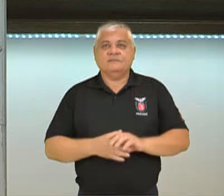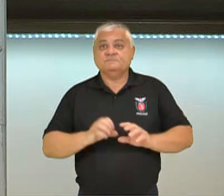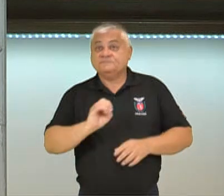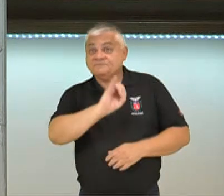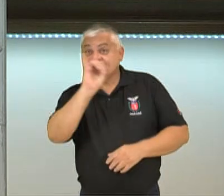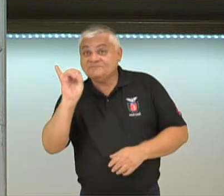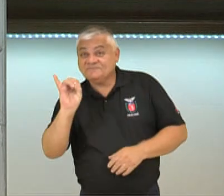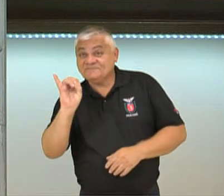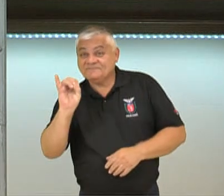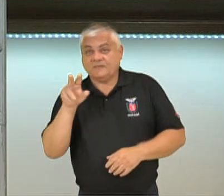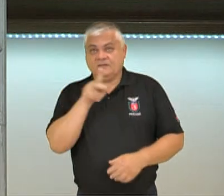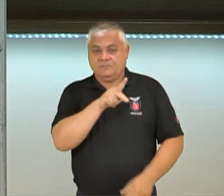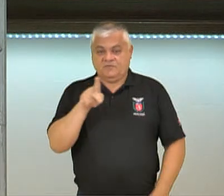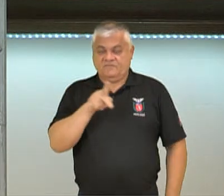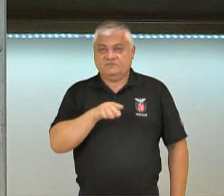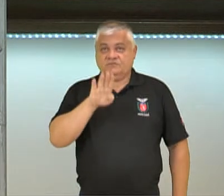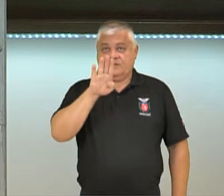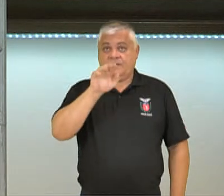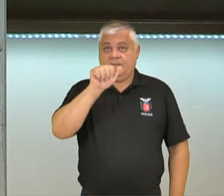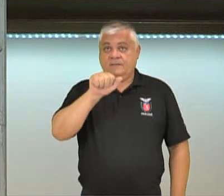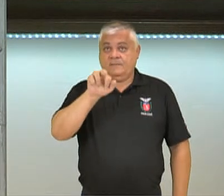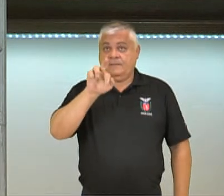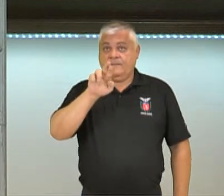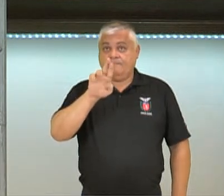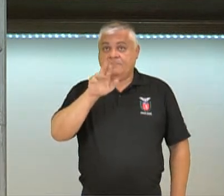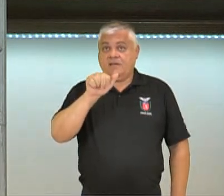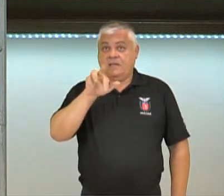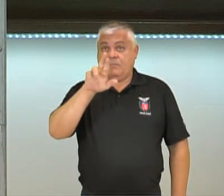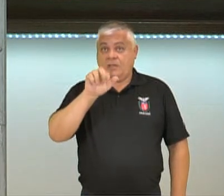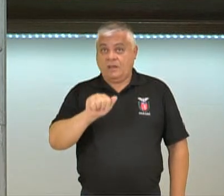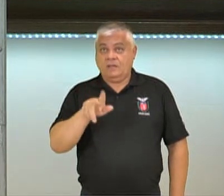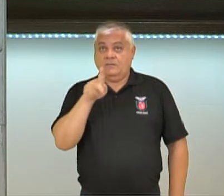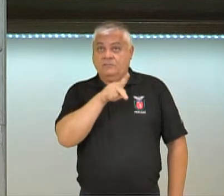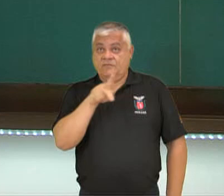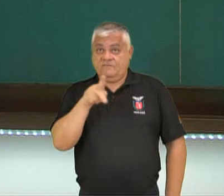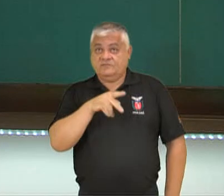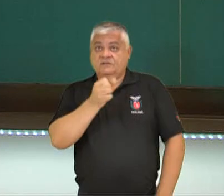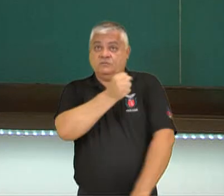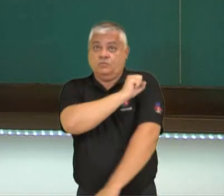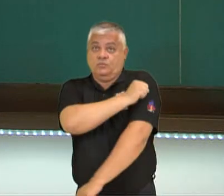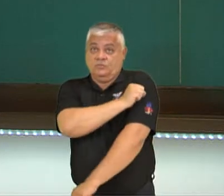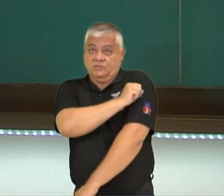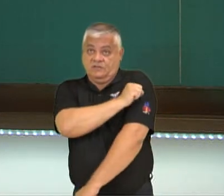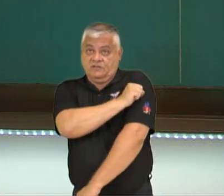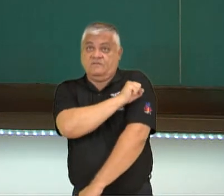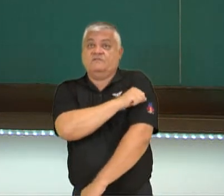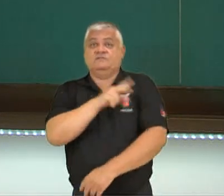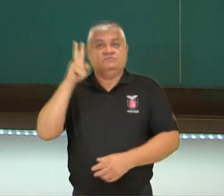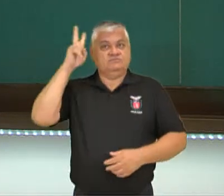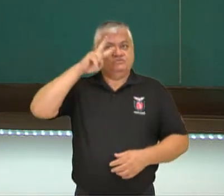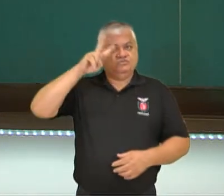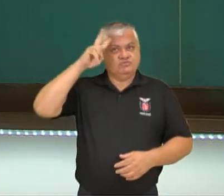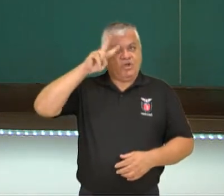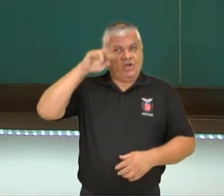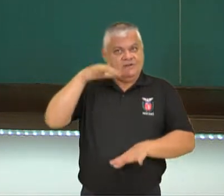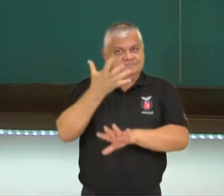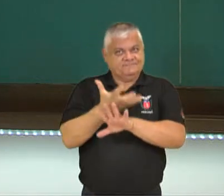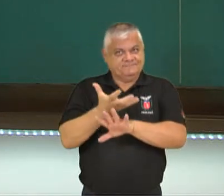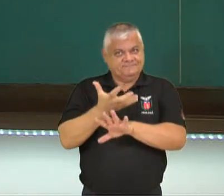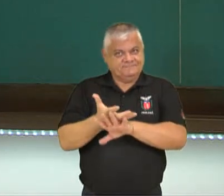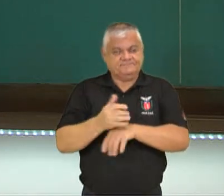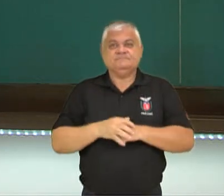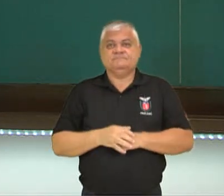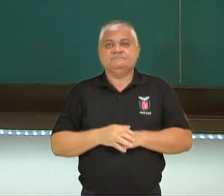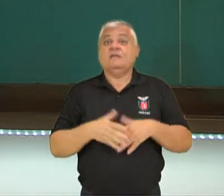Oi pessoal, eu sou a professora Bárbara Furquim, professora de vocês do 8º ano de História, e nessa